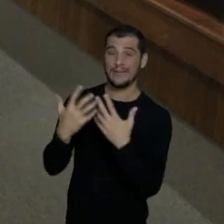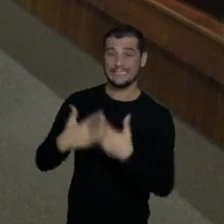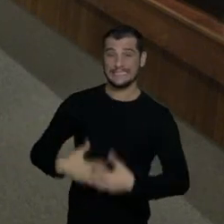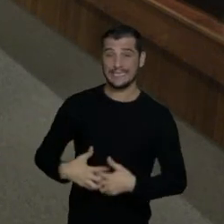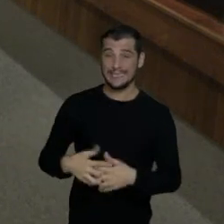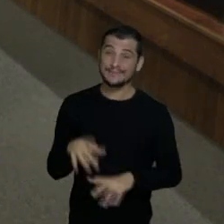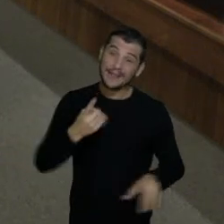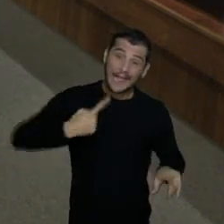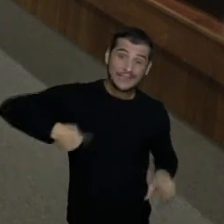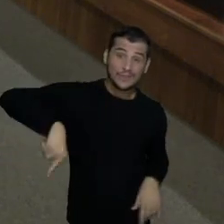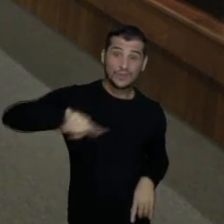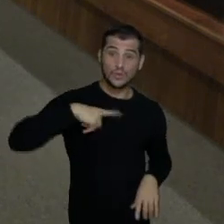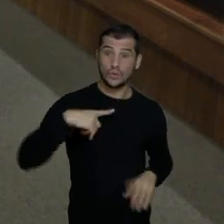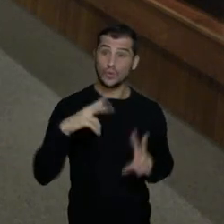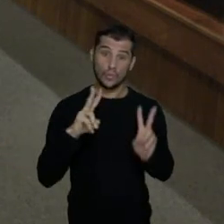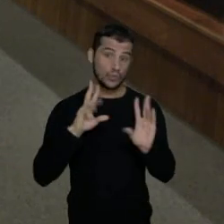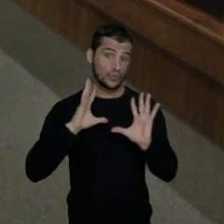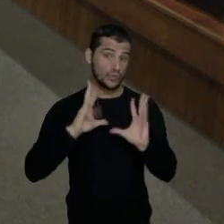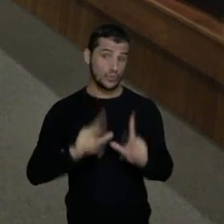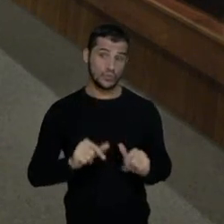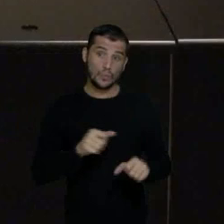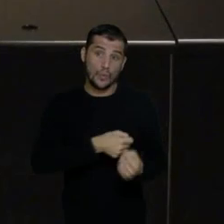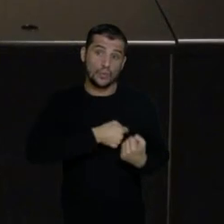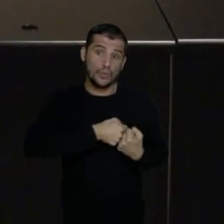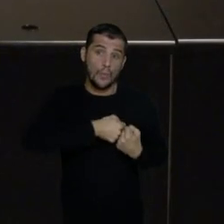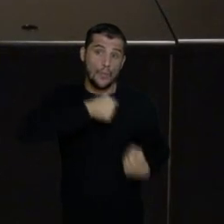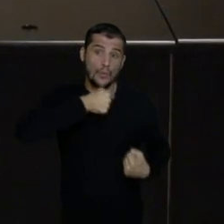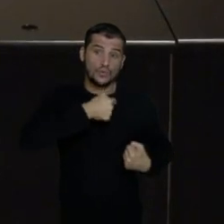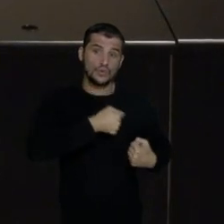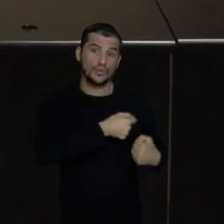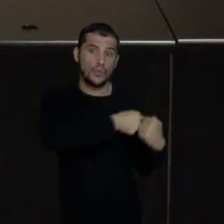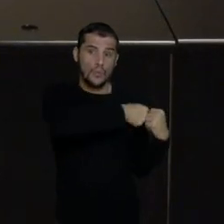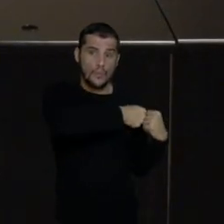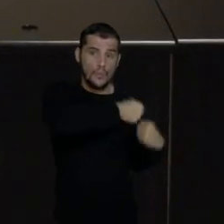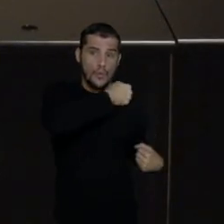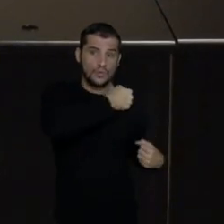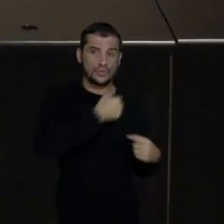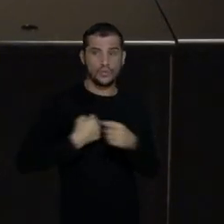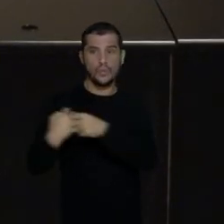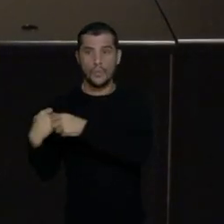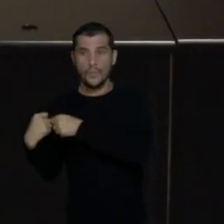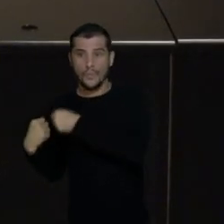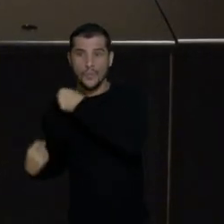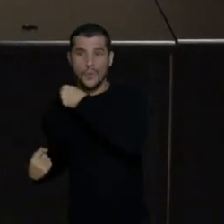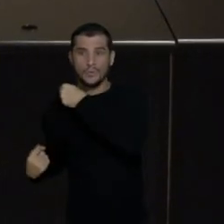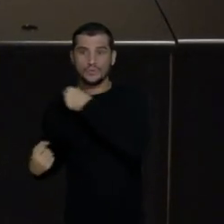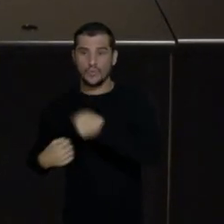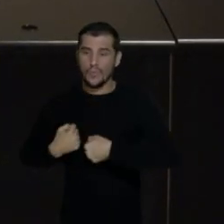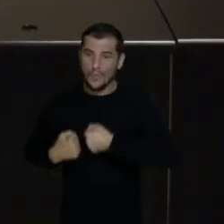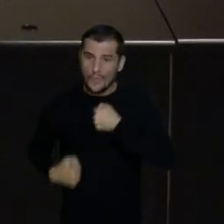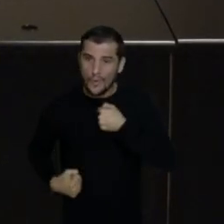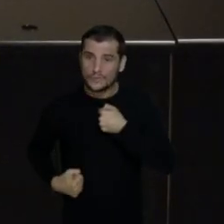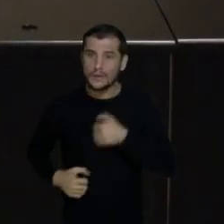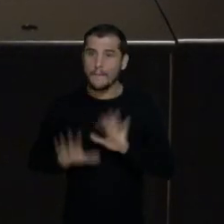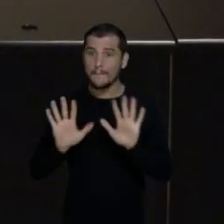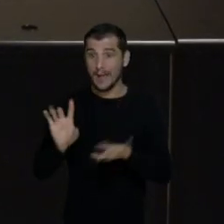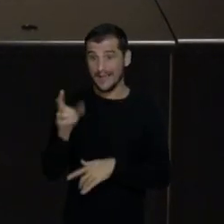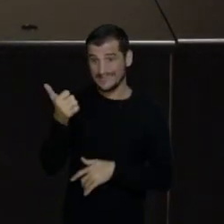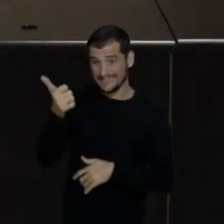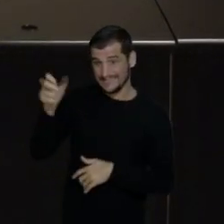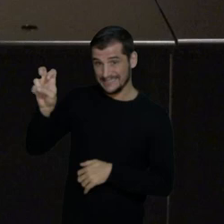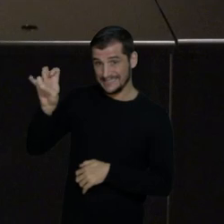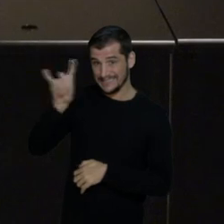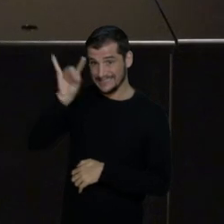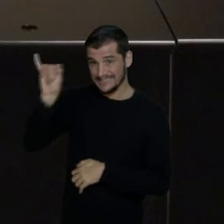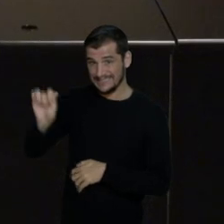temos músculo né Todos nós temos músculo Agora se a gente for na academia uma vez a cada 15 dias ou só se matricular eu